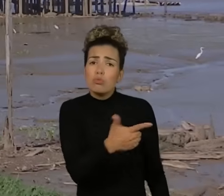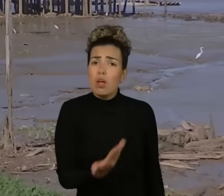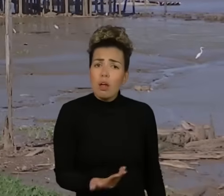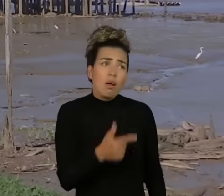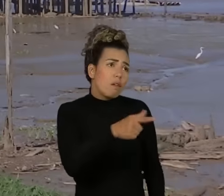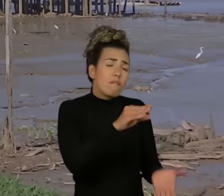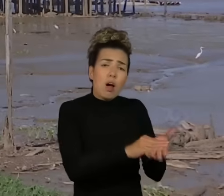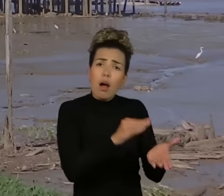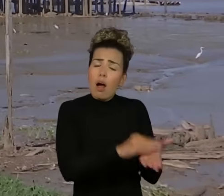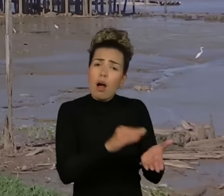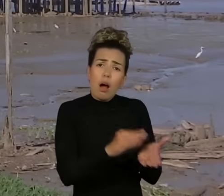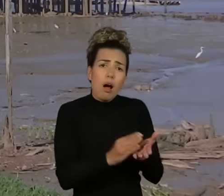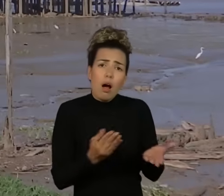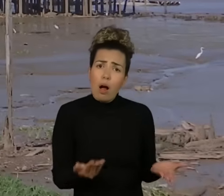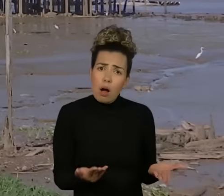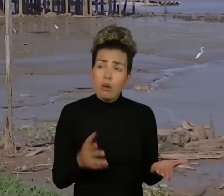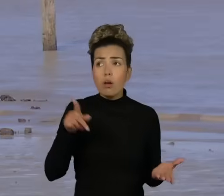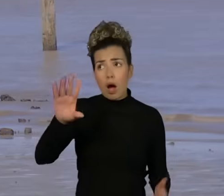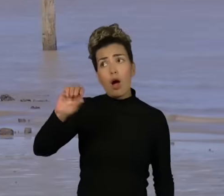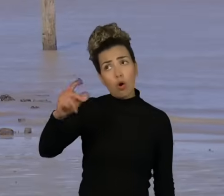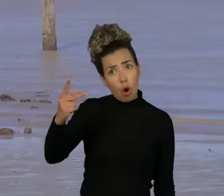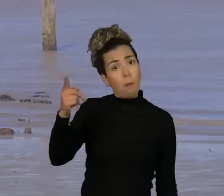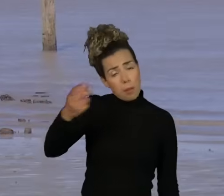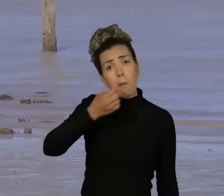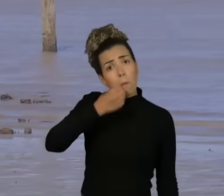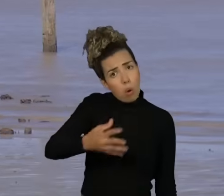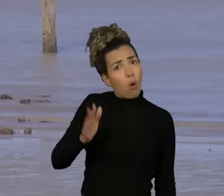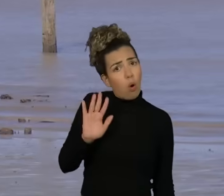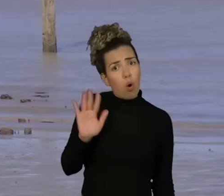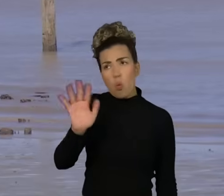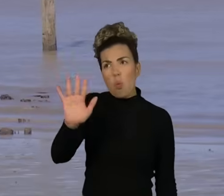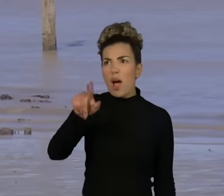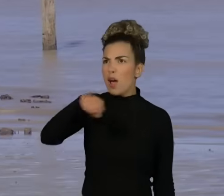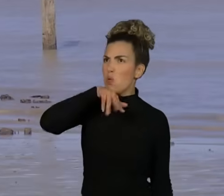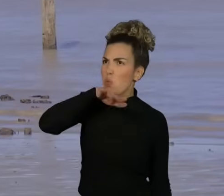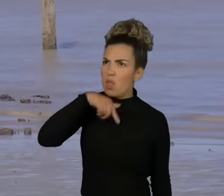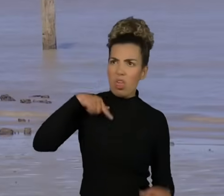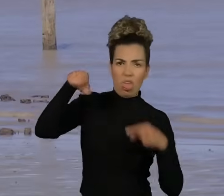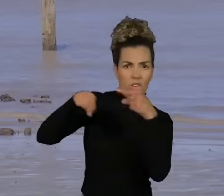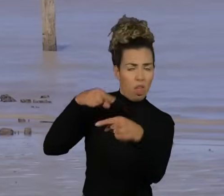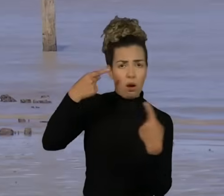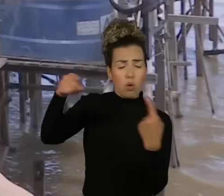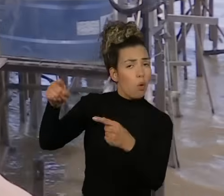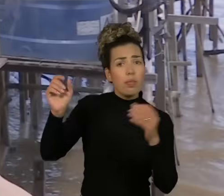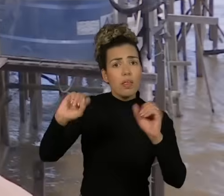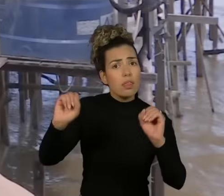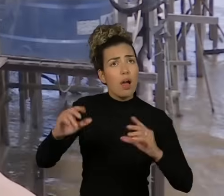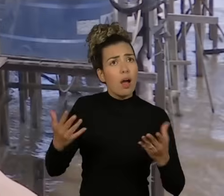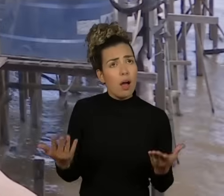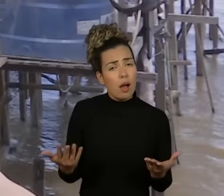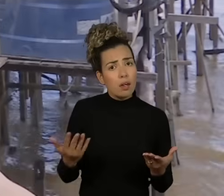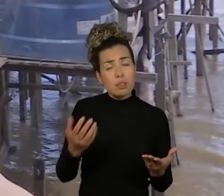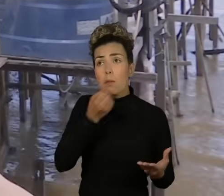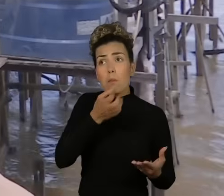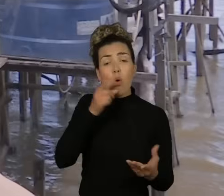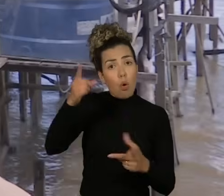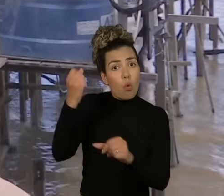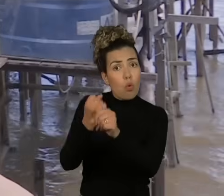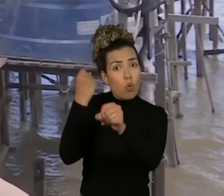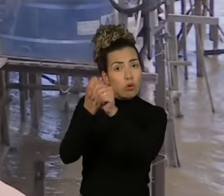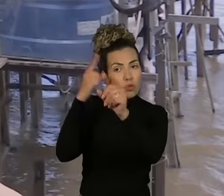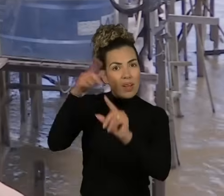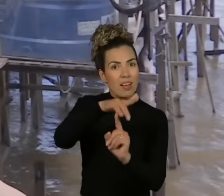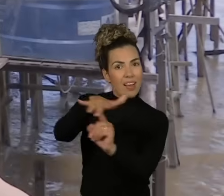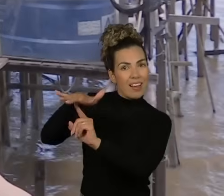ela não é uma coisa ruim, ela é uma coisa boa. É um evento importante, é onde decide as nossas vidas. Quando eles constroem um parque linear no bairro mais